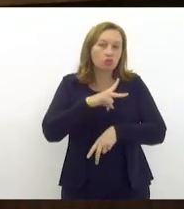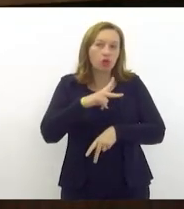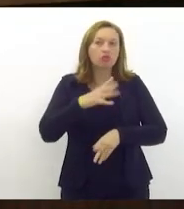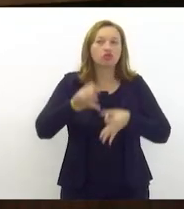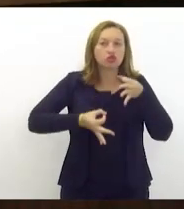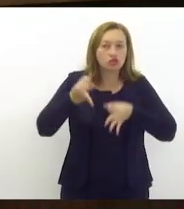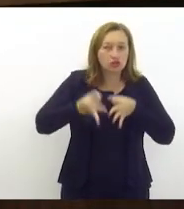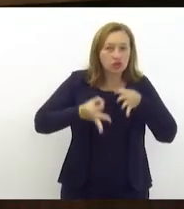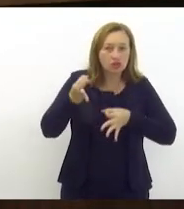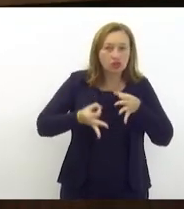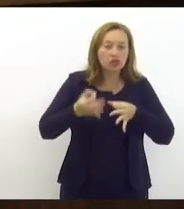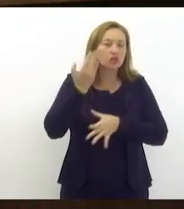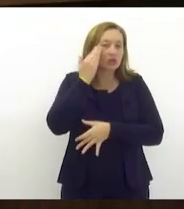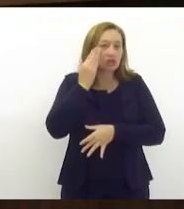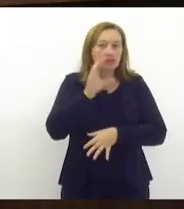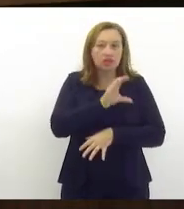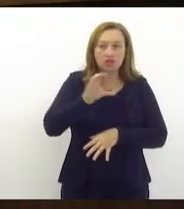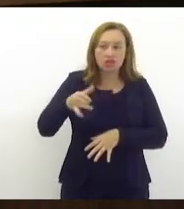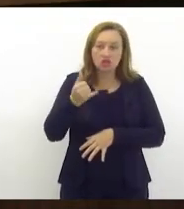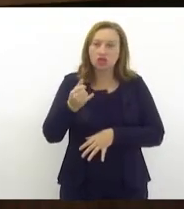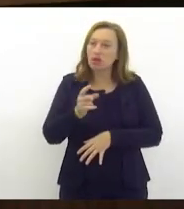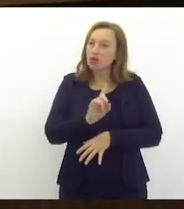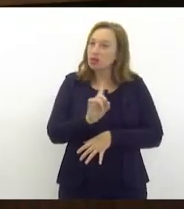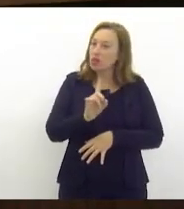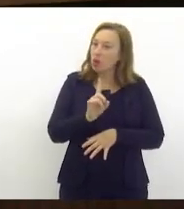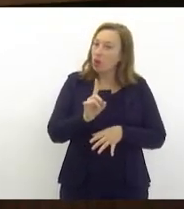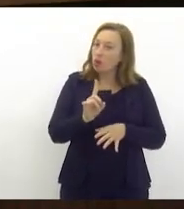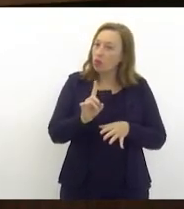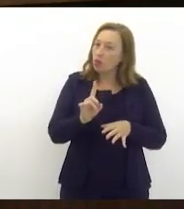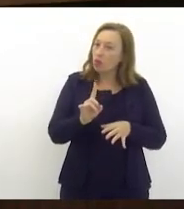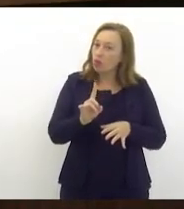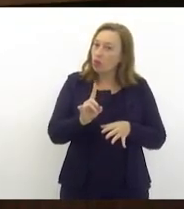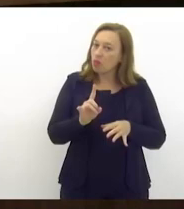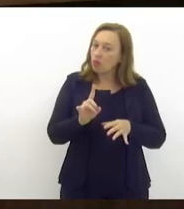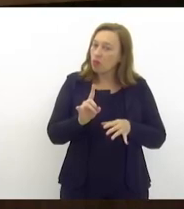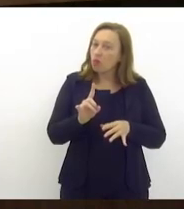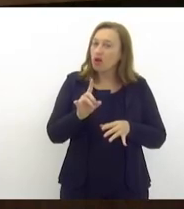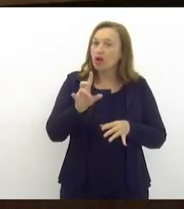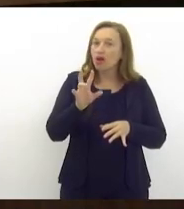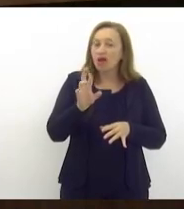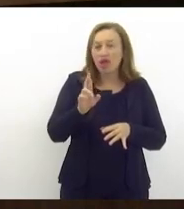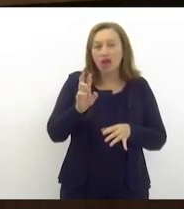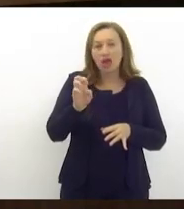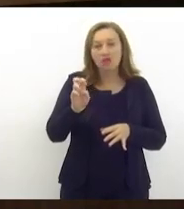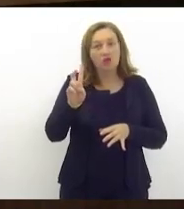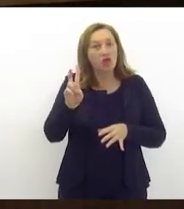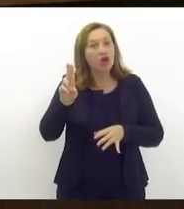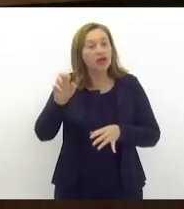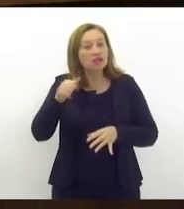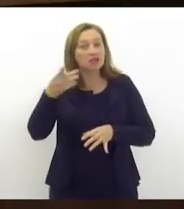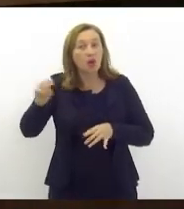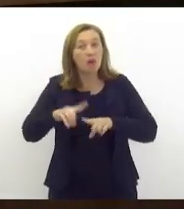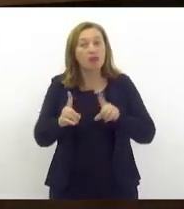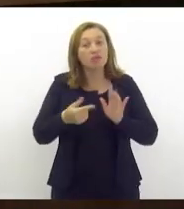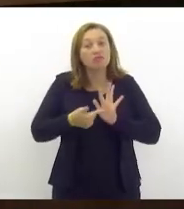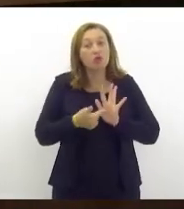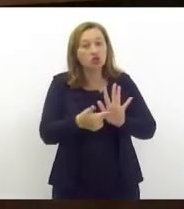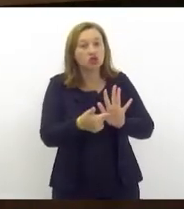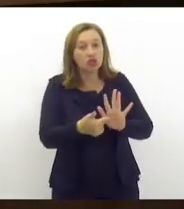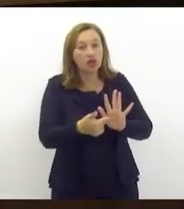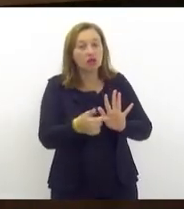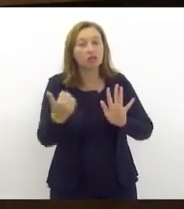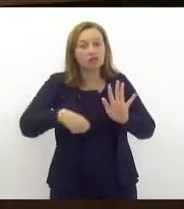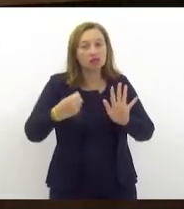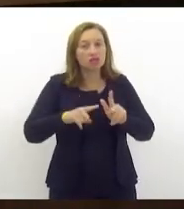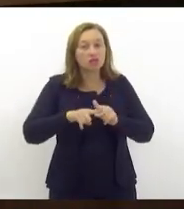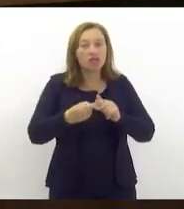e a gente tem tido o entendimento da CCJ de não permitir revogação genérica, mas apontar os itens que estão sendo efetivamente revogados. É